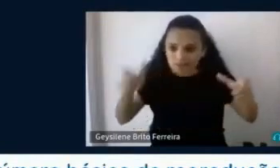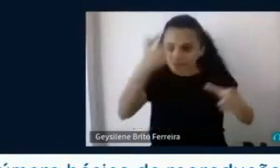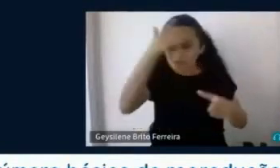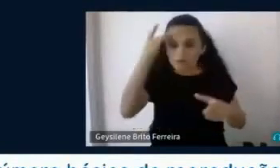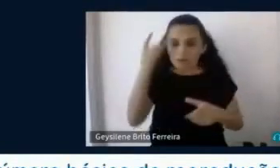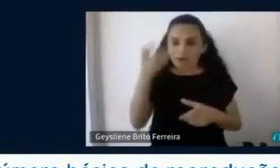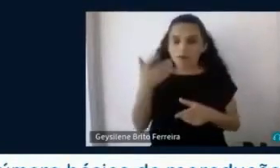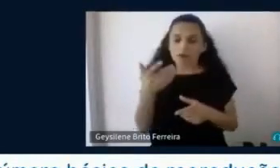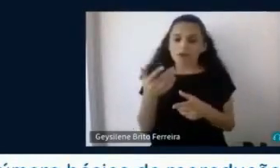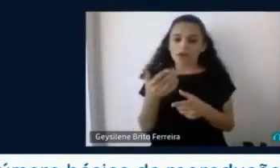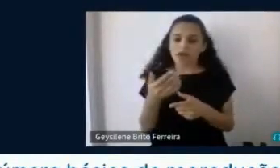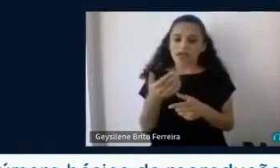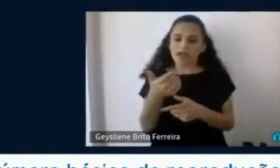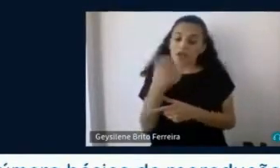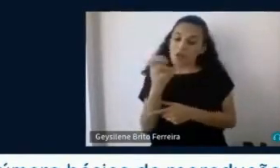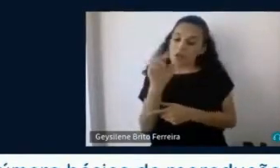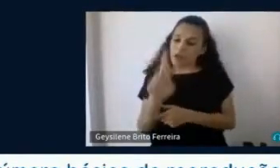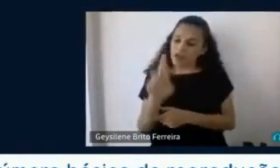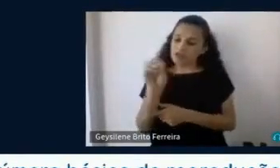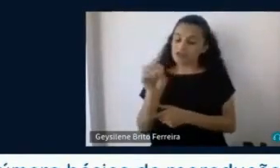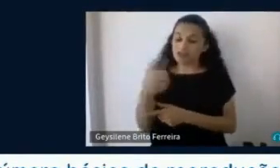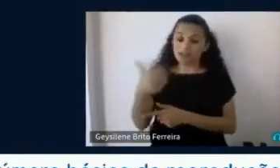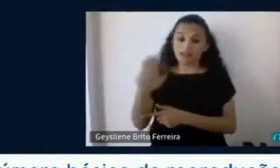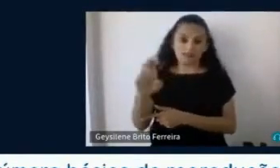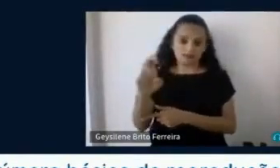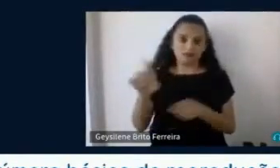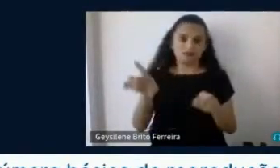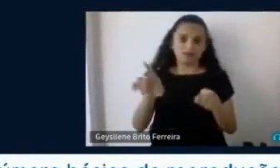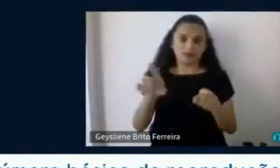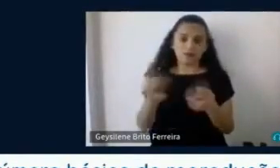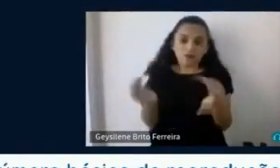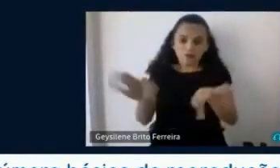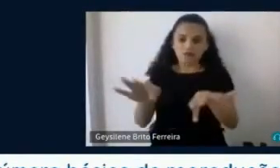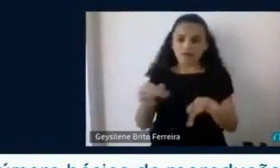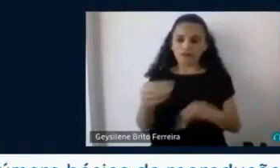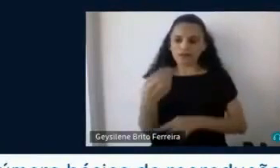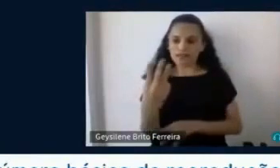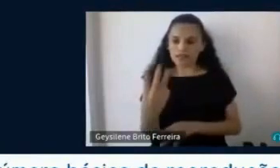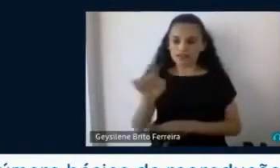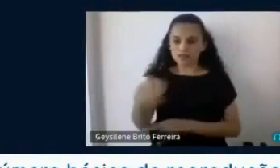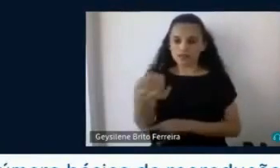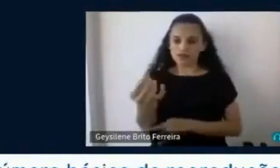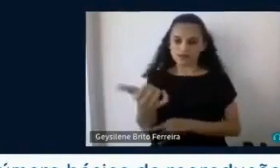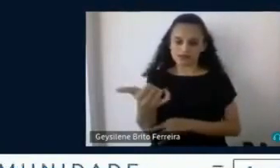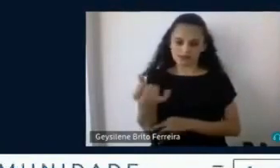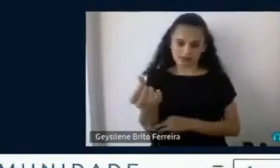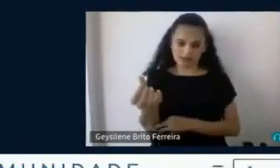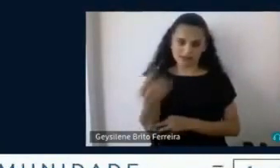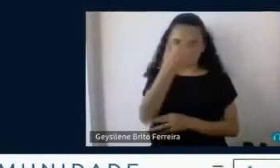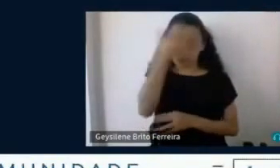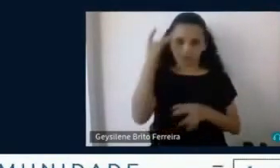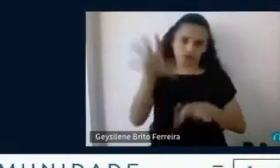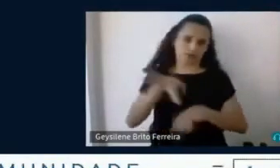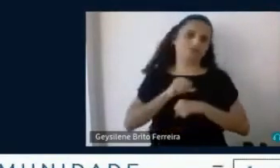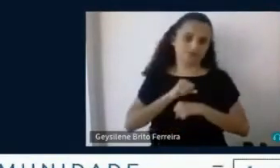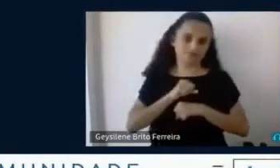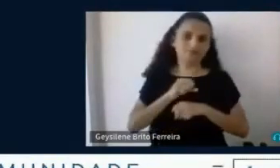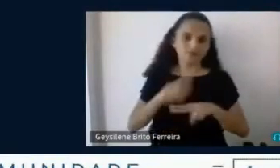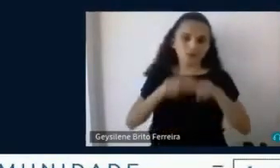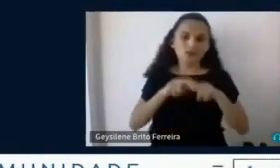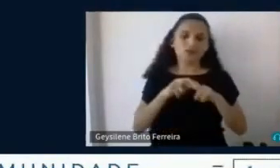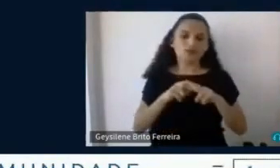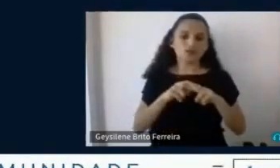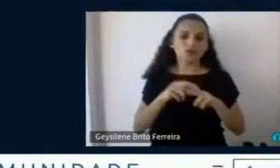não é um problema simples, não é uma situação muito fácil de ser resolvida, e isso leva a uma discussão importante para entender o que